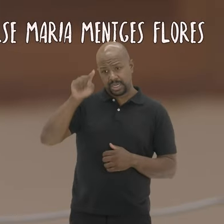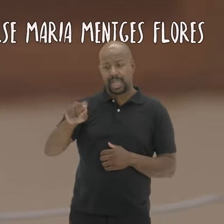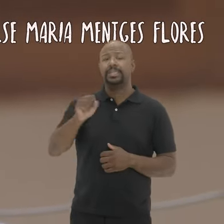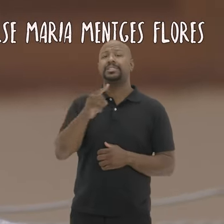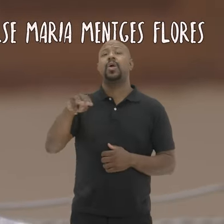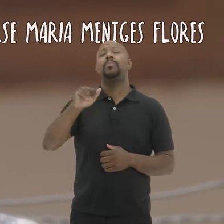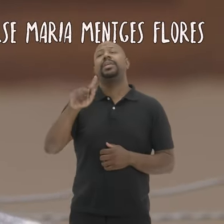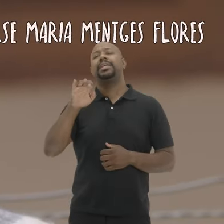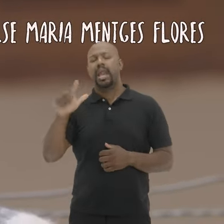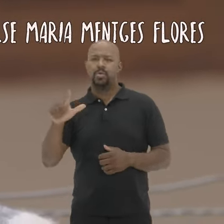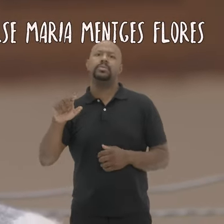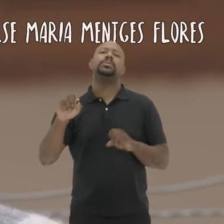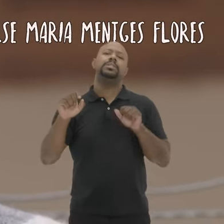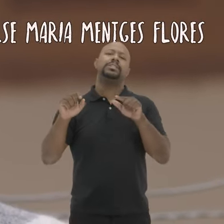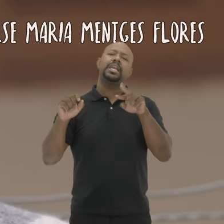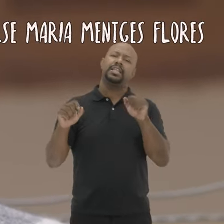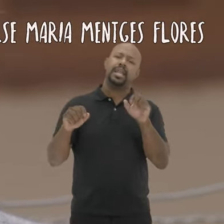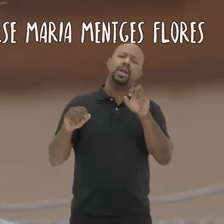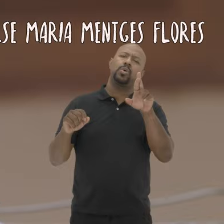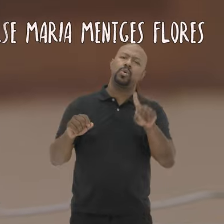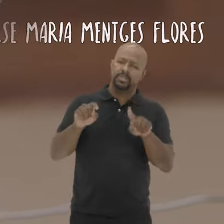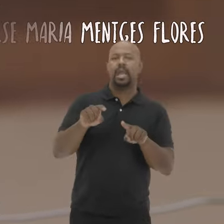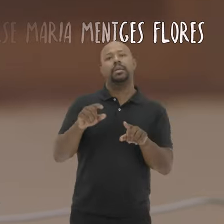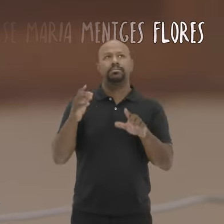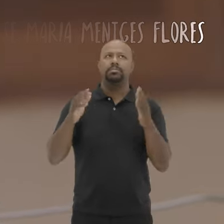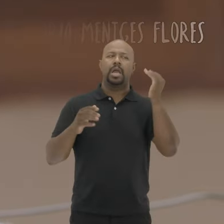é seu São Miguel da Cruz popular